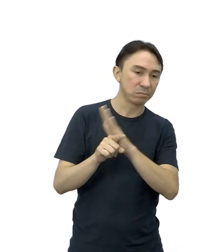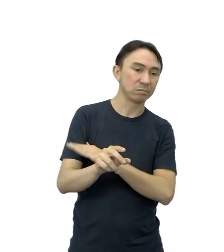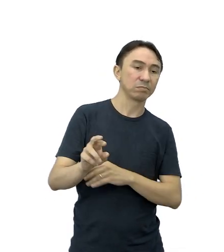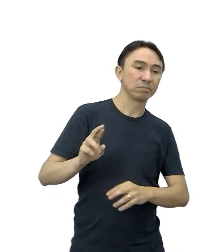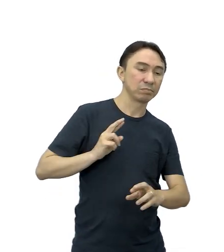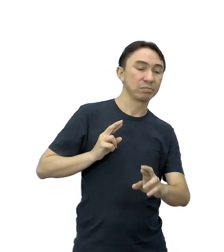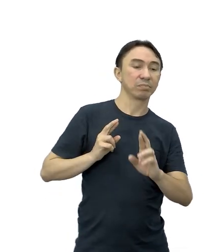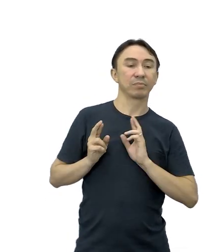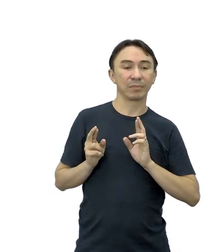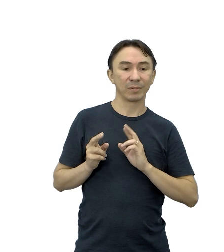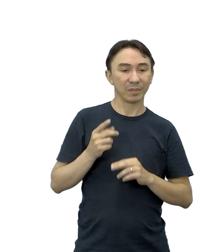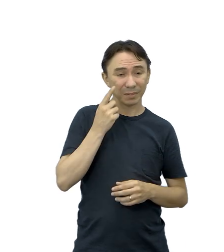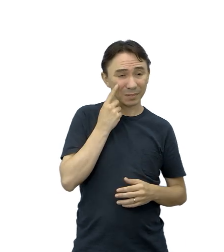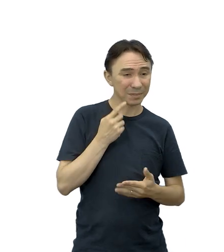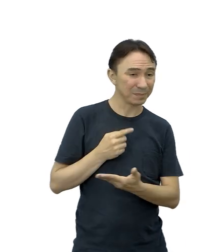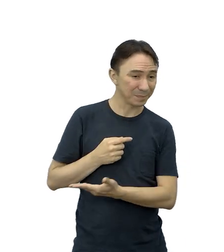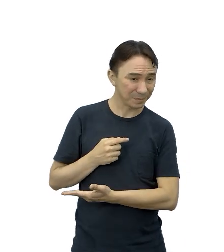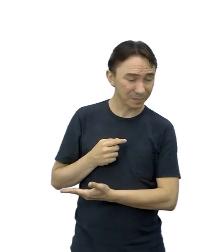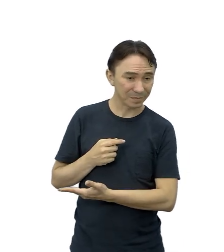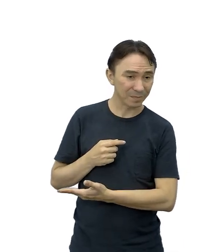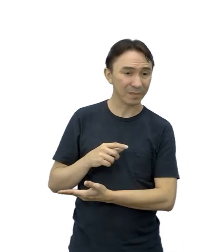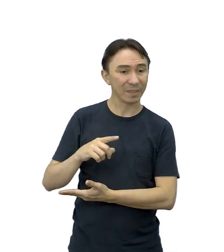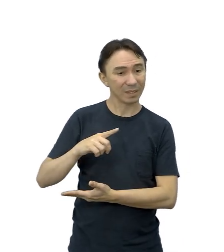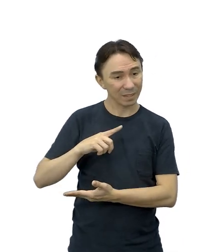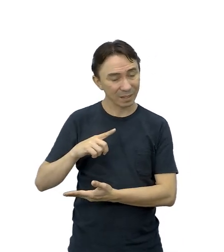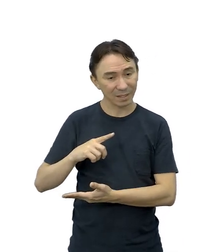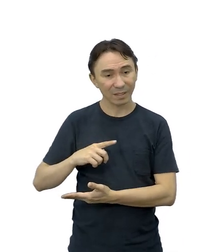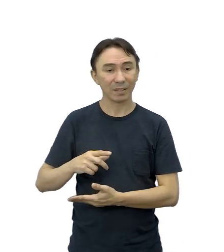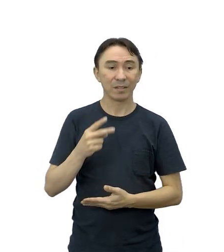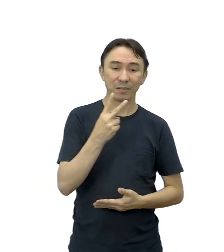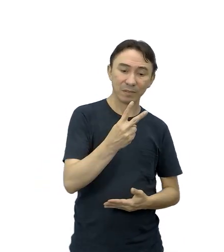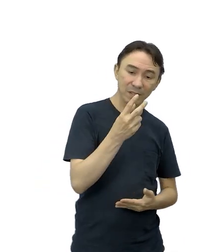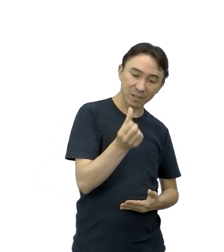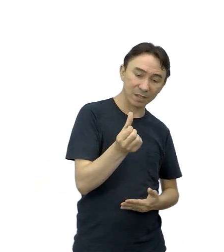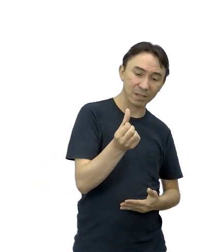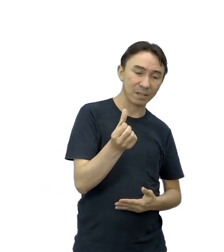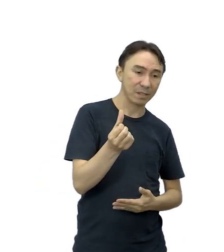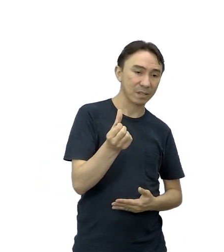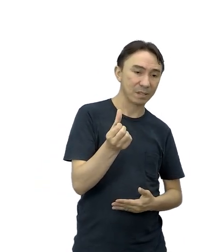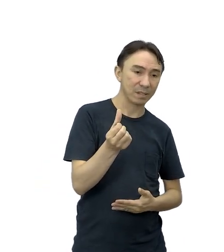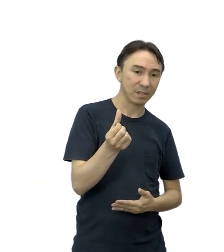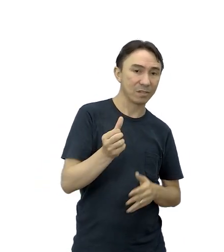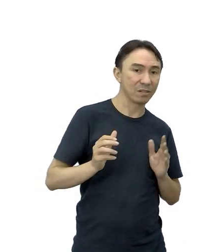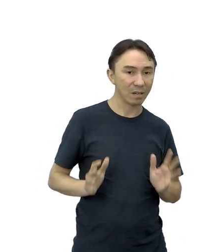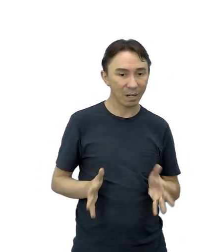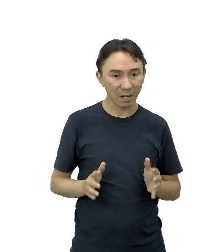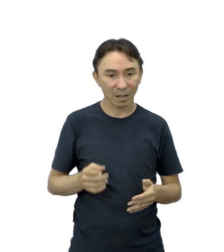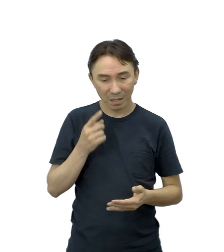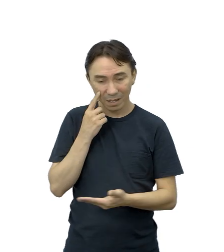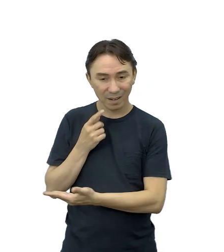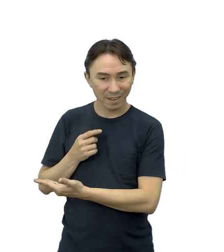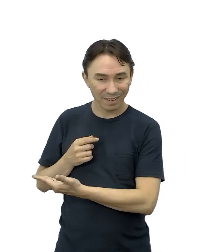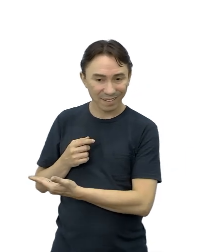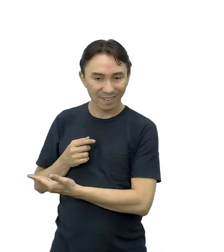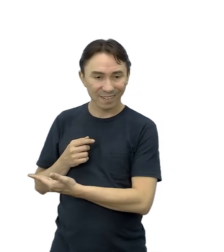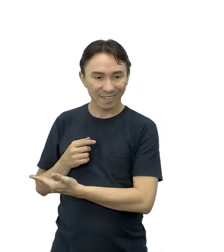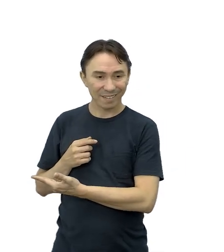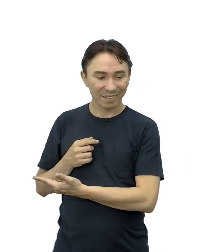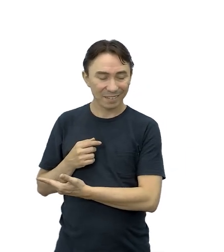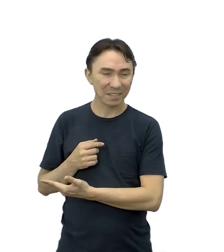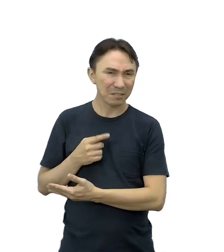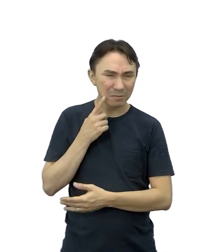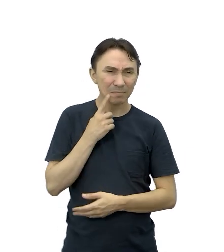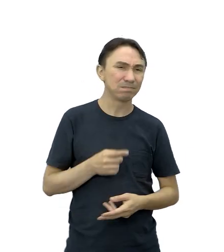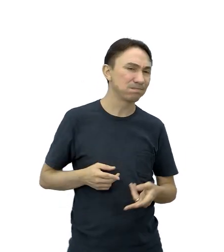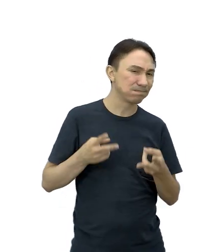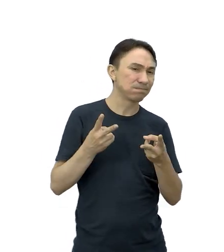26, mas eu aqui analisando a plataforma do CAED, eu fui observando que havia algumas diretorias